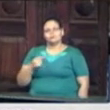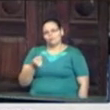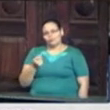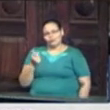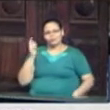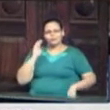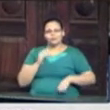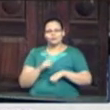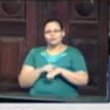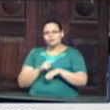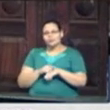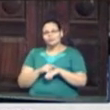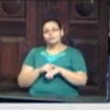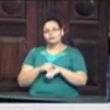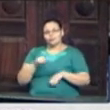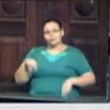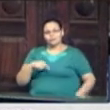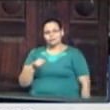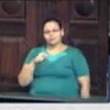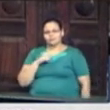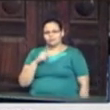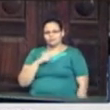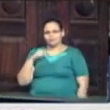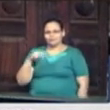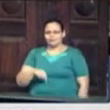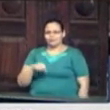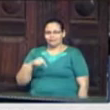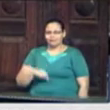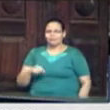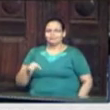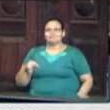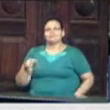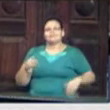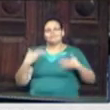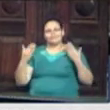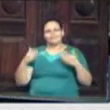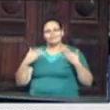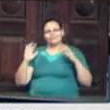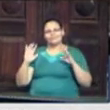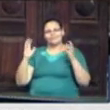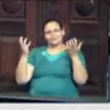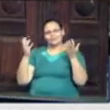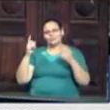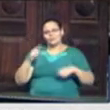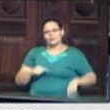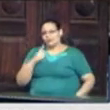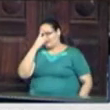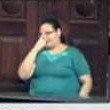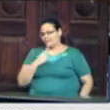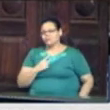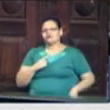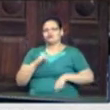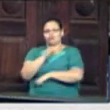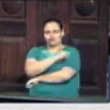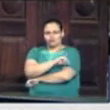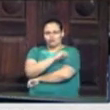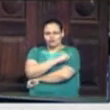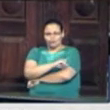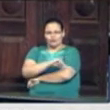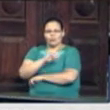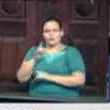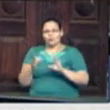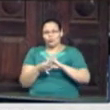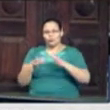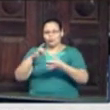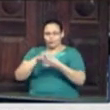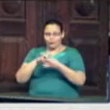tempo, deputado Osório, nós estávamos aqui comemorando a boa imagem do Rio de Janeiro nos Jogos